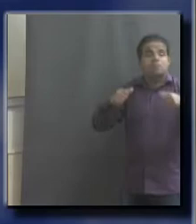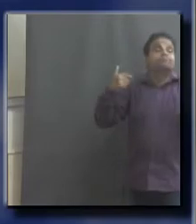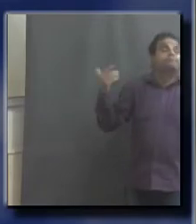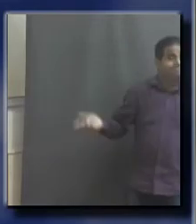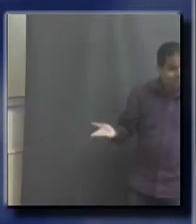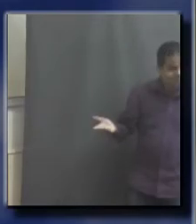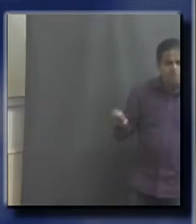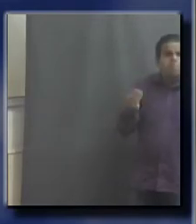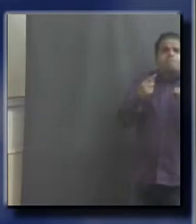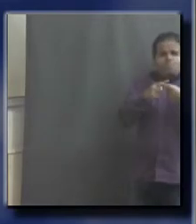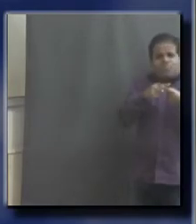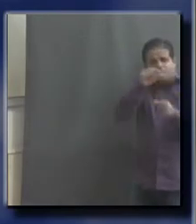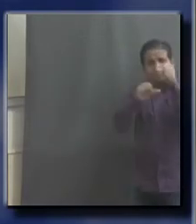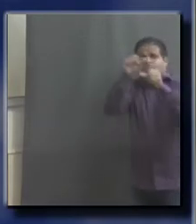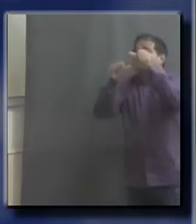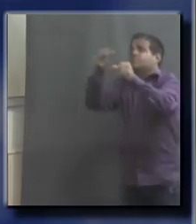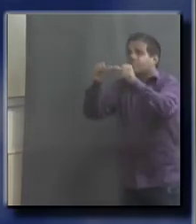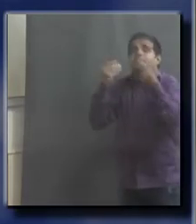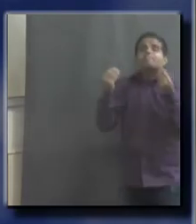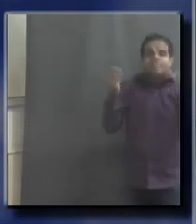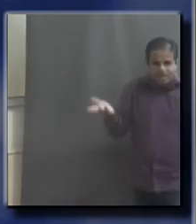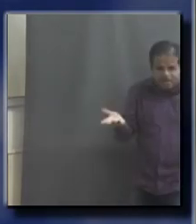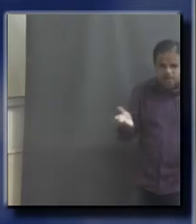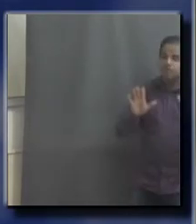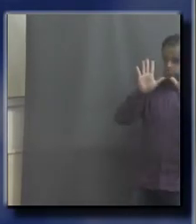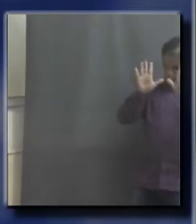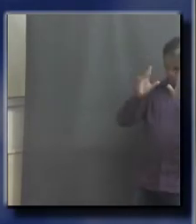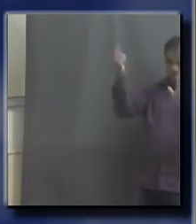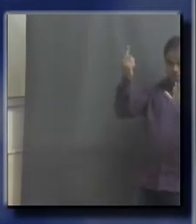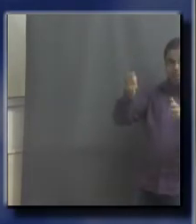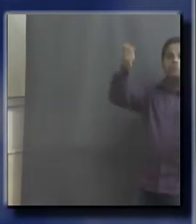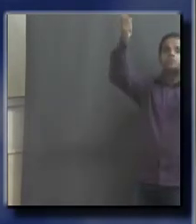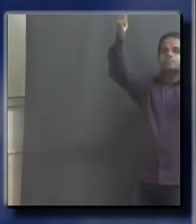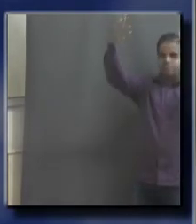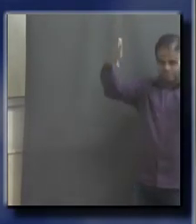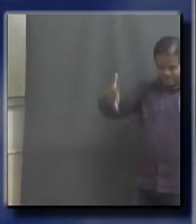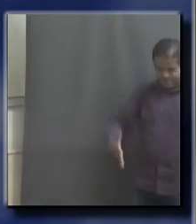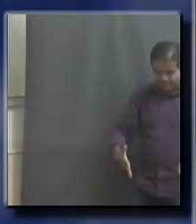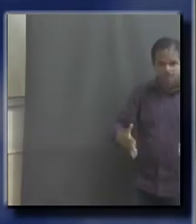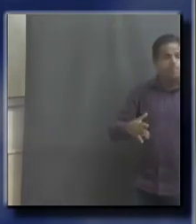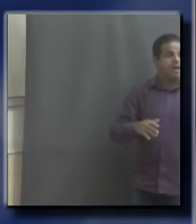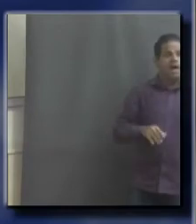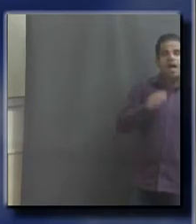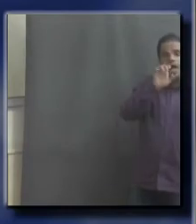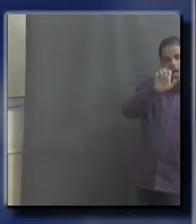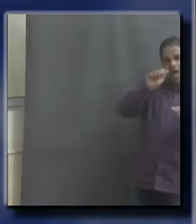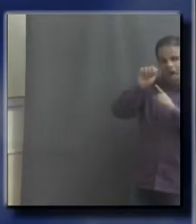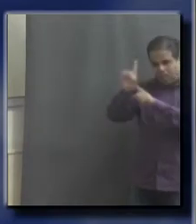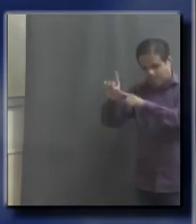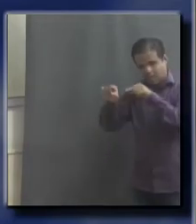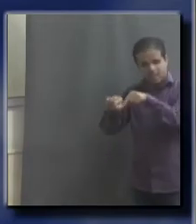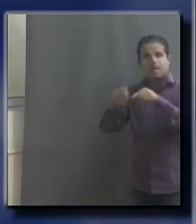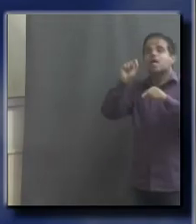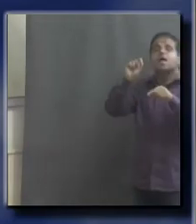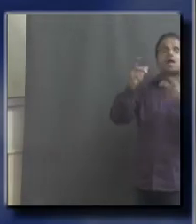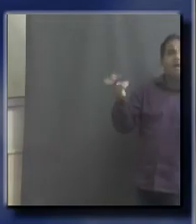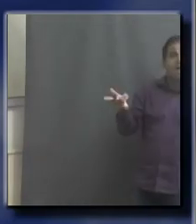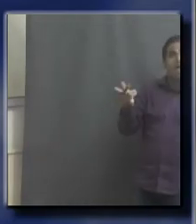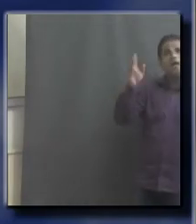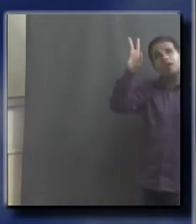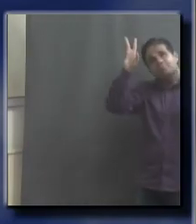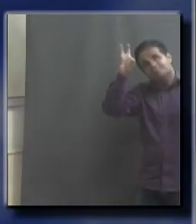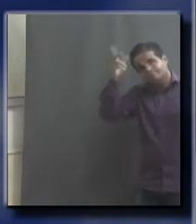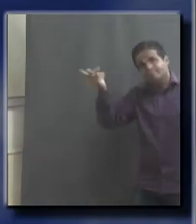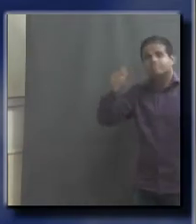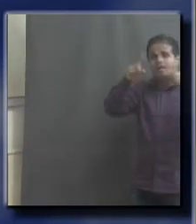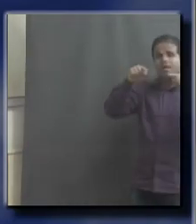isso? Então, a gente queria primeiro contar isso. Né? A questão da EAD talvez seja